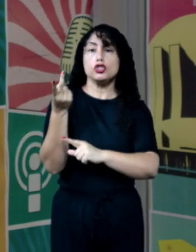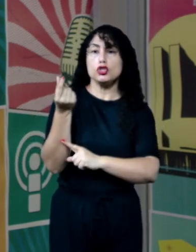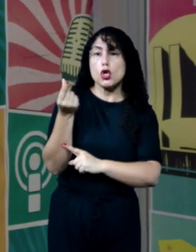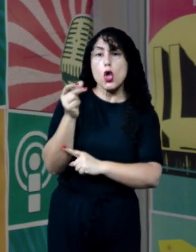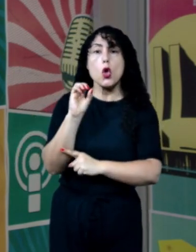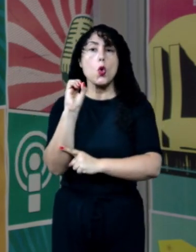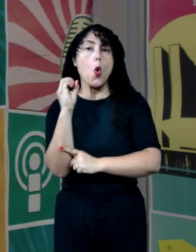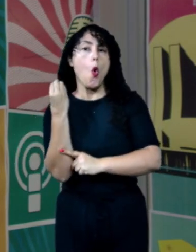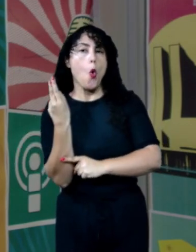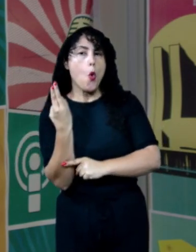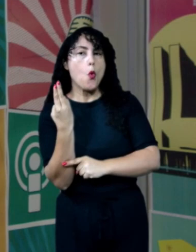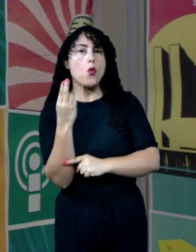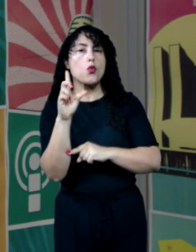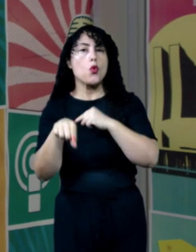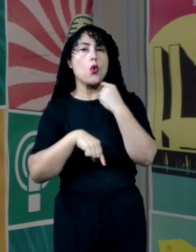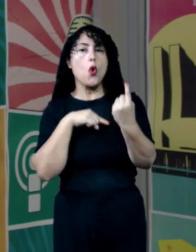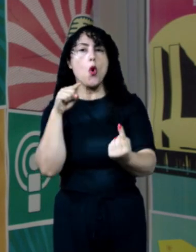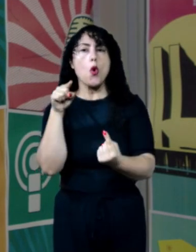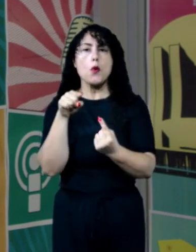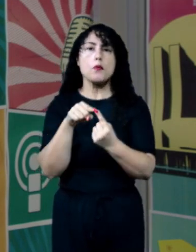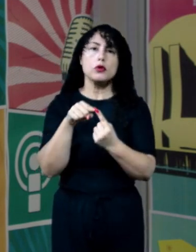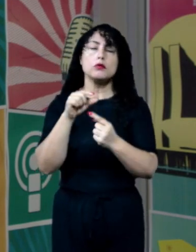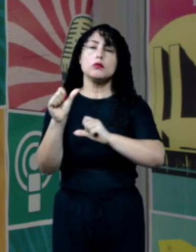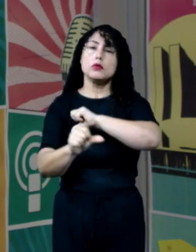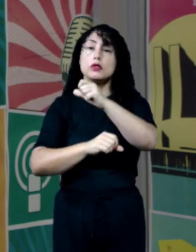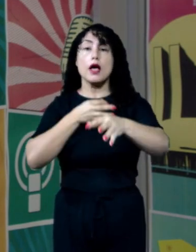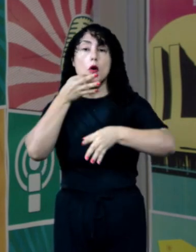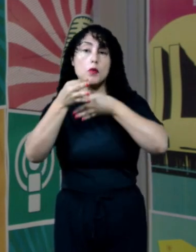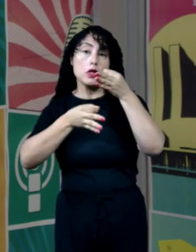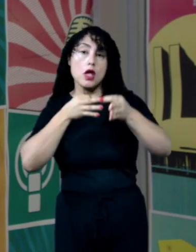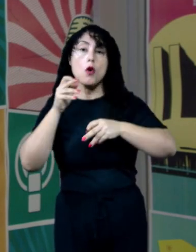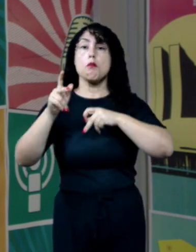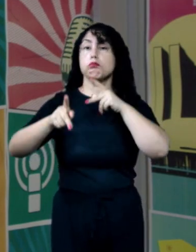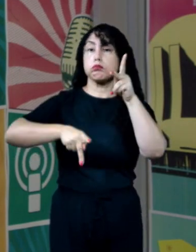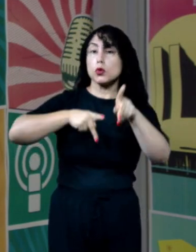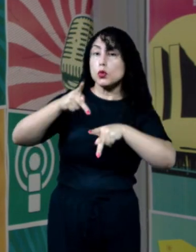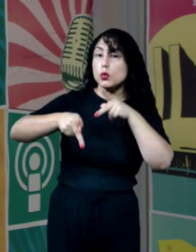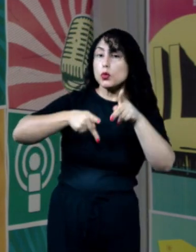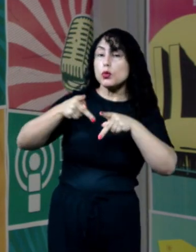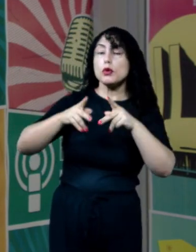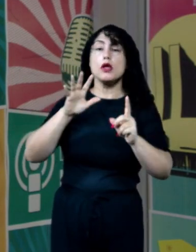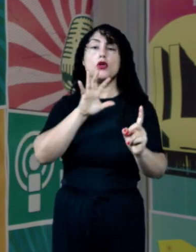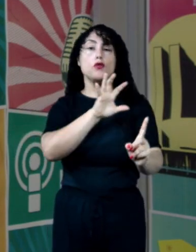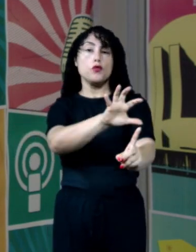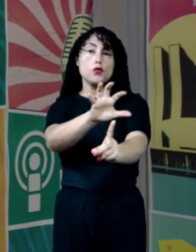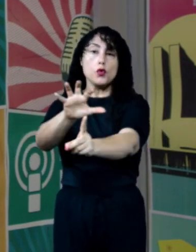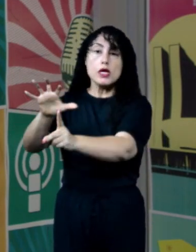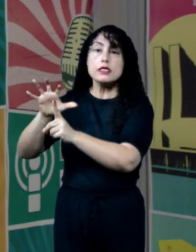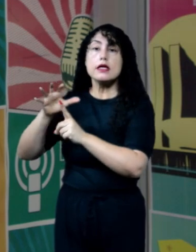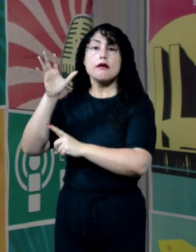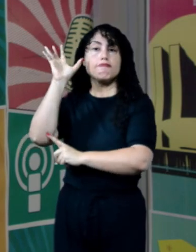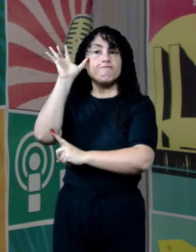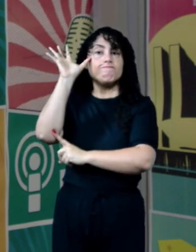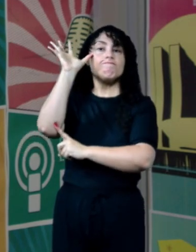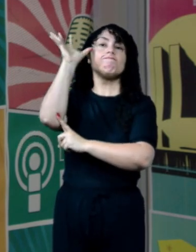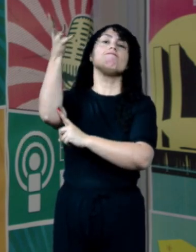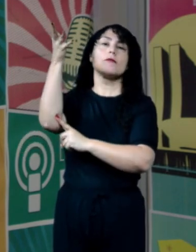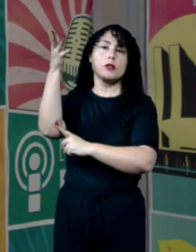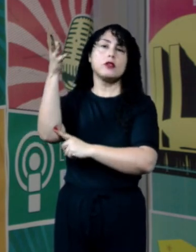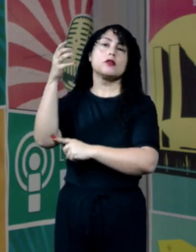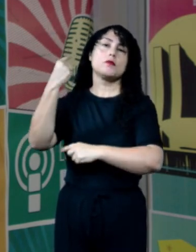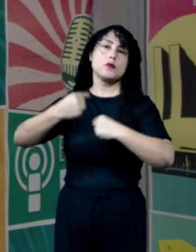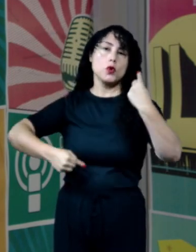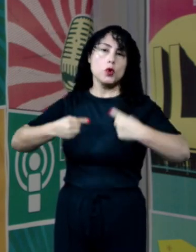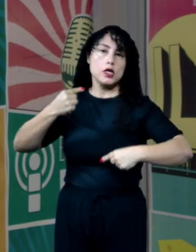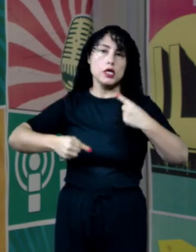ou seja, com objetivos de mudar a opinião pública, né, influenciar nas decisões dos agentes políticos,